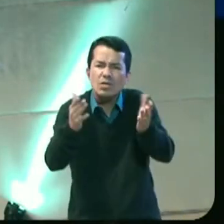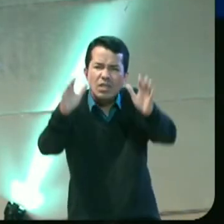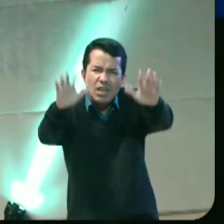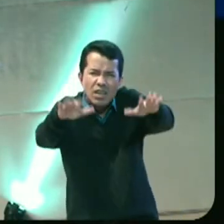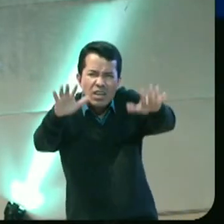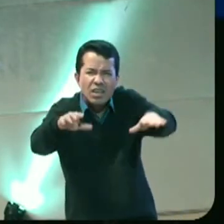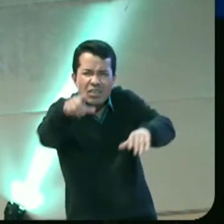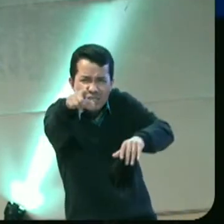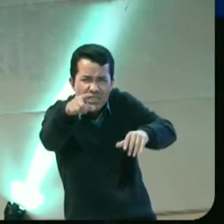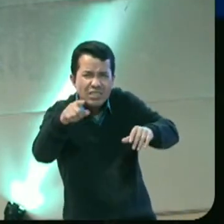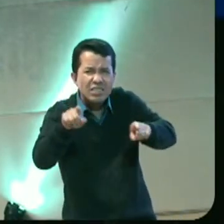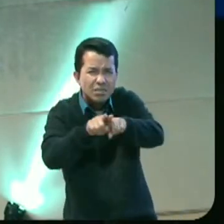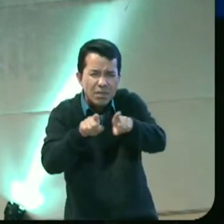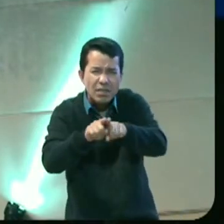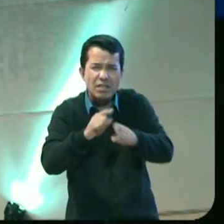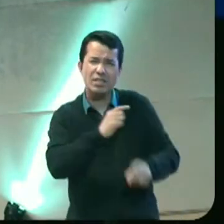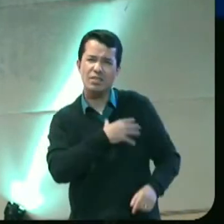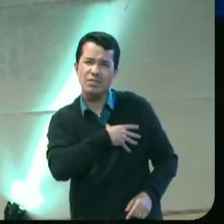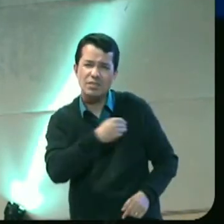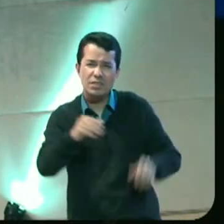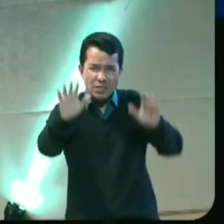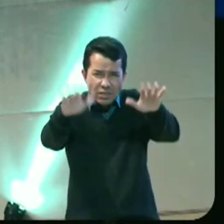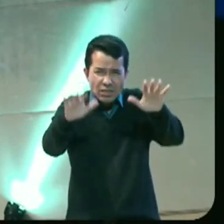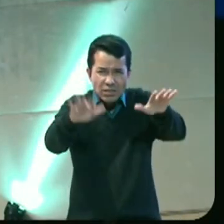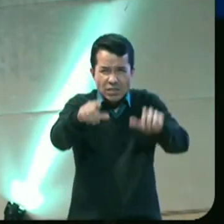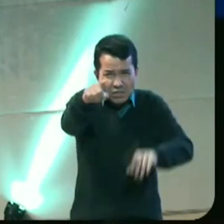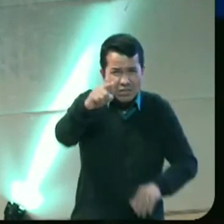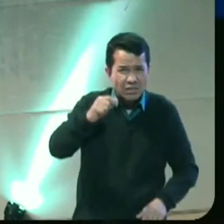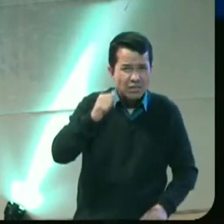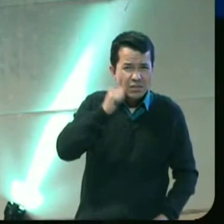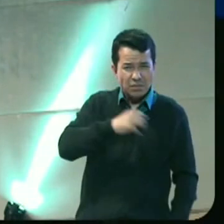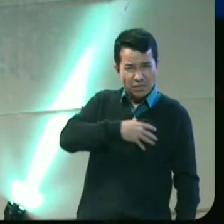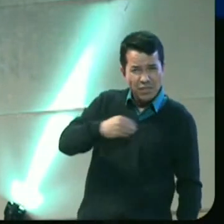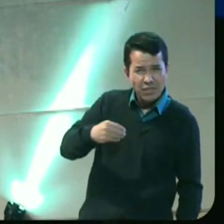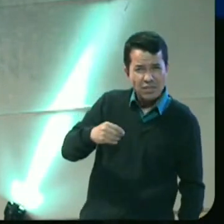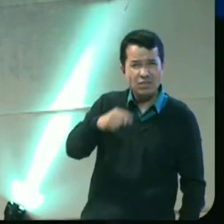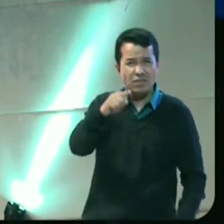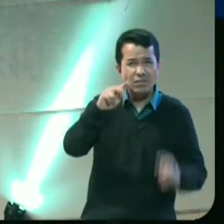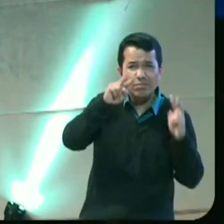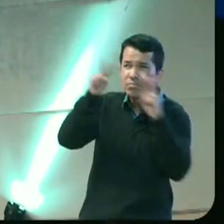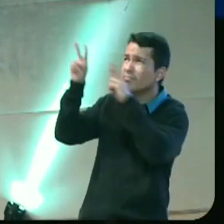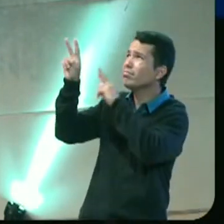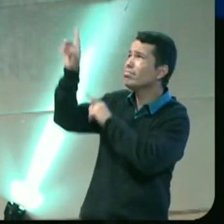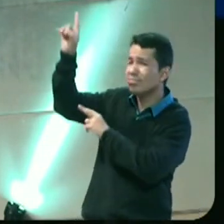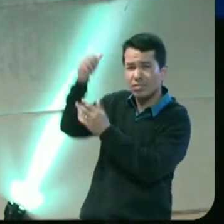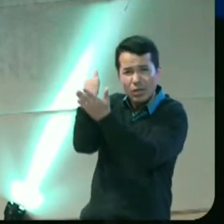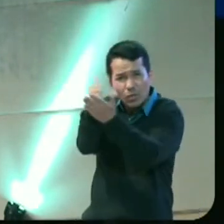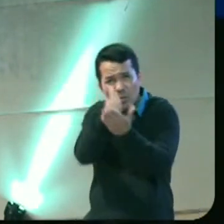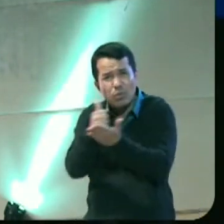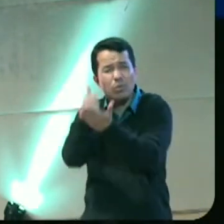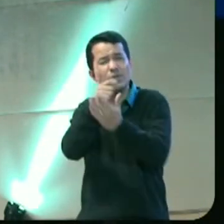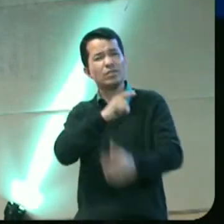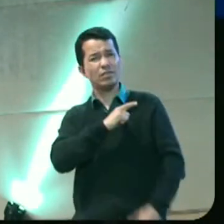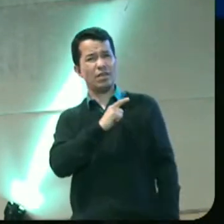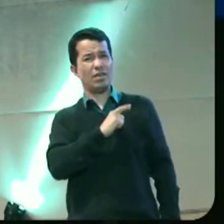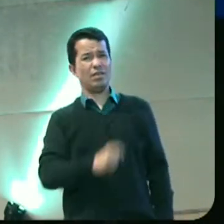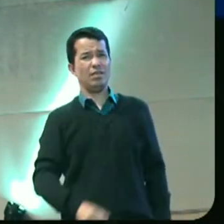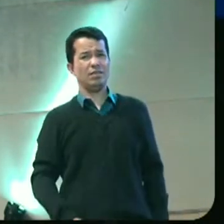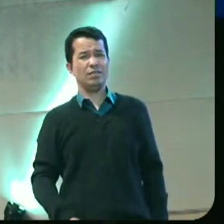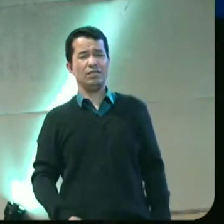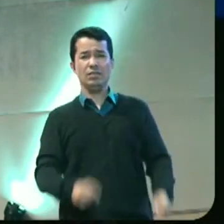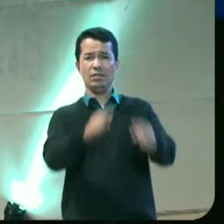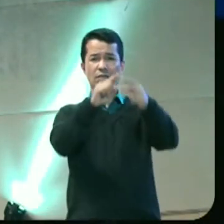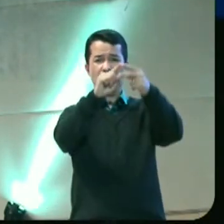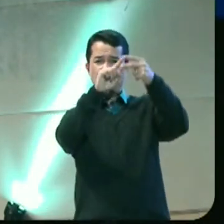filho, filha, confie no meu controle. A segunda coisa que eu percebo nesse texto,